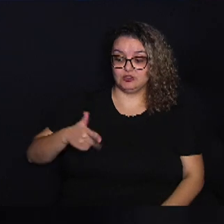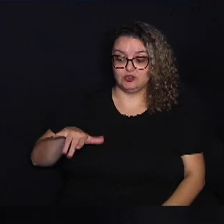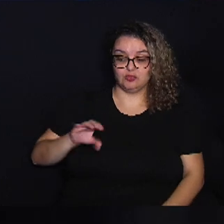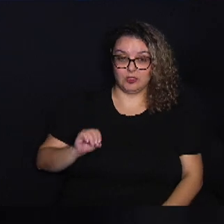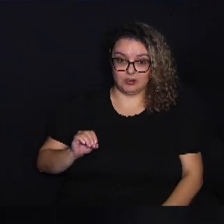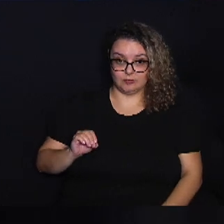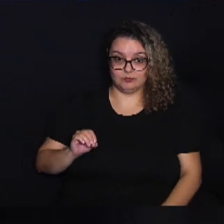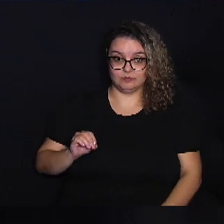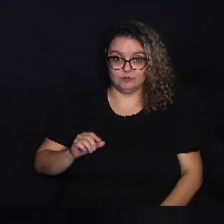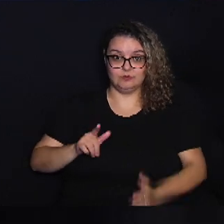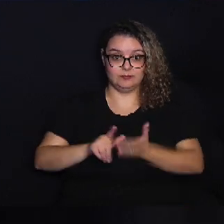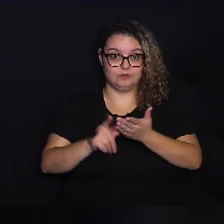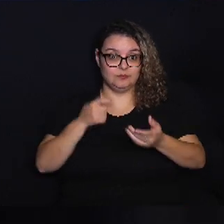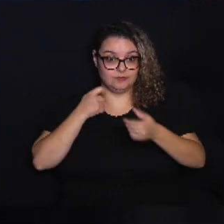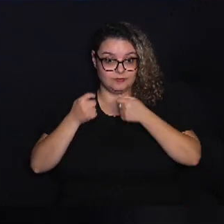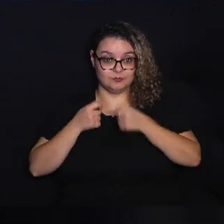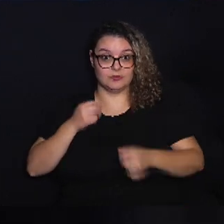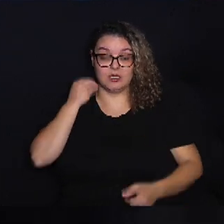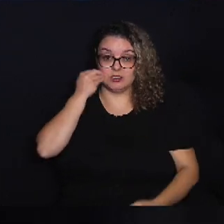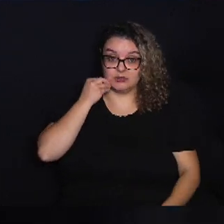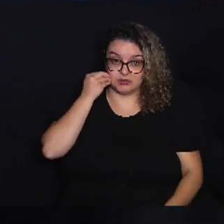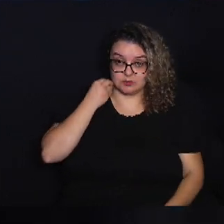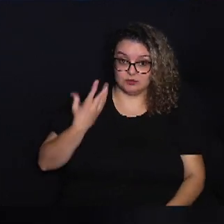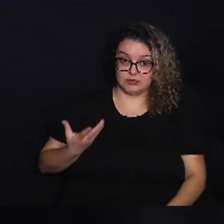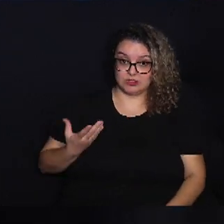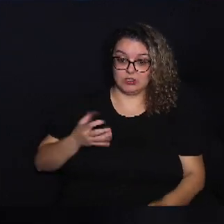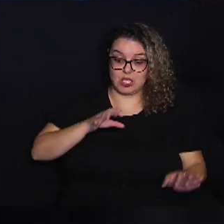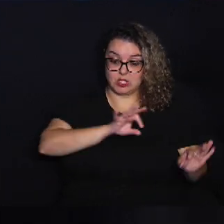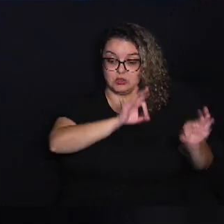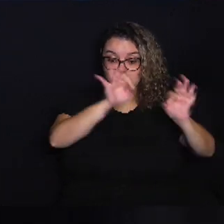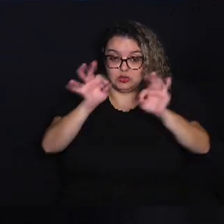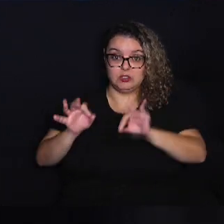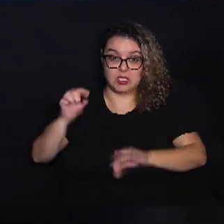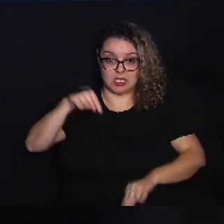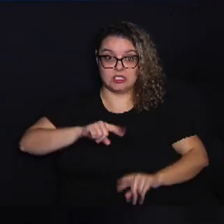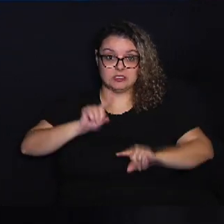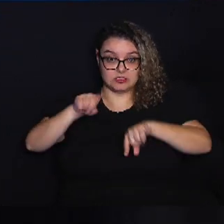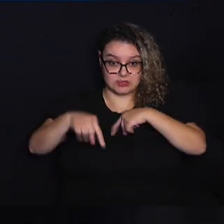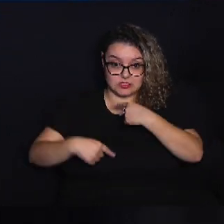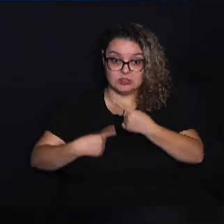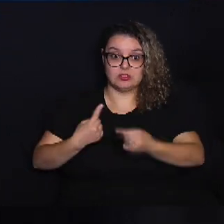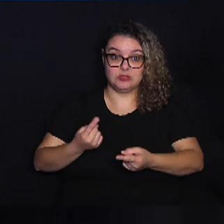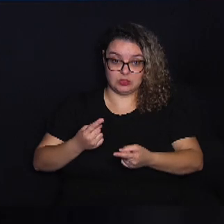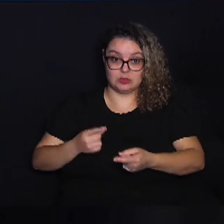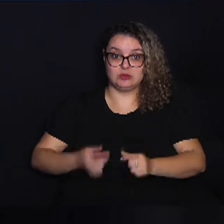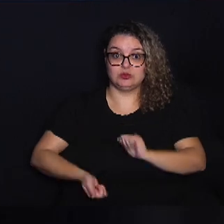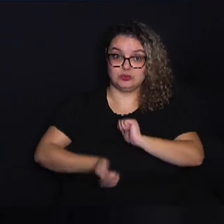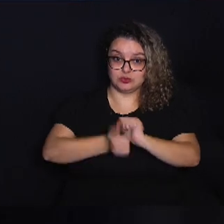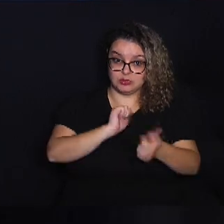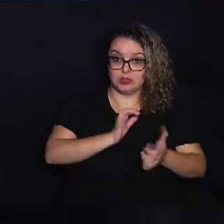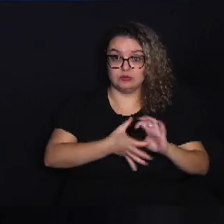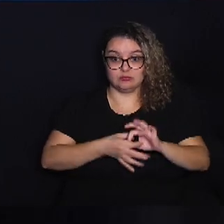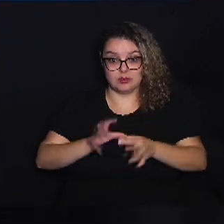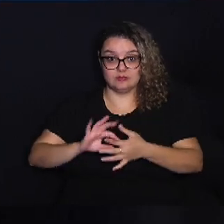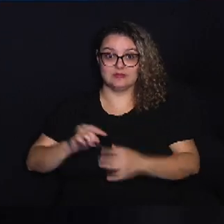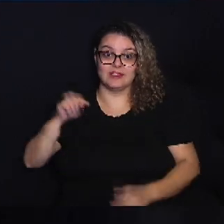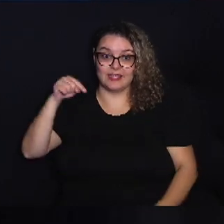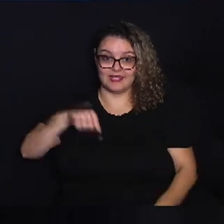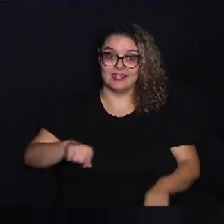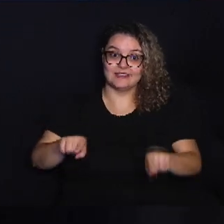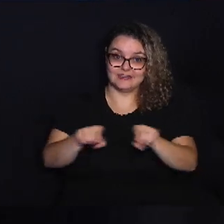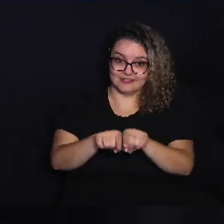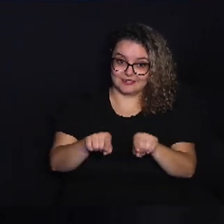Freitas, jornalista, experiente, acompanhando esse e muitos outros Jogos Olímpicos, e estarei nessa